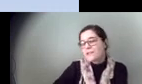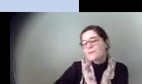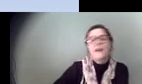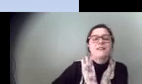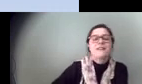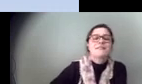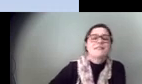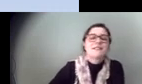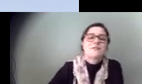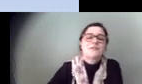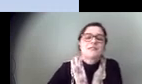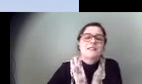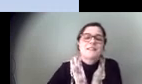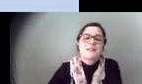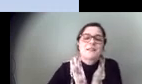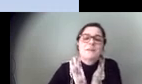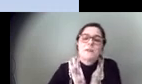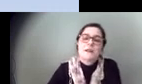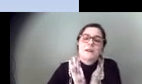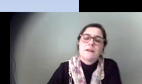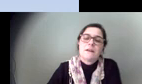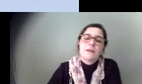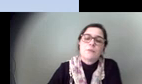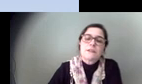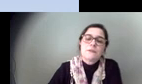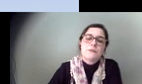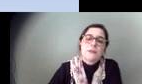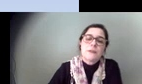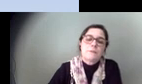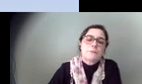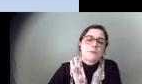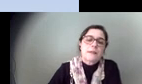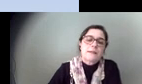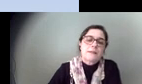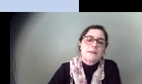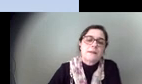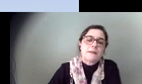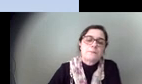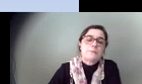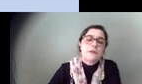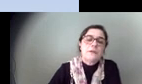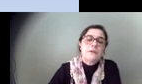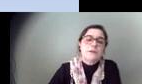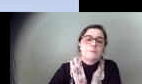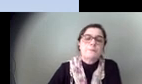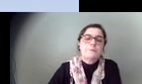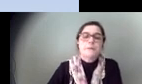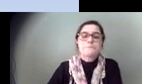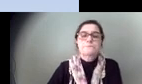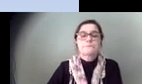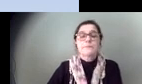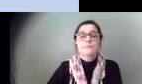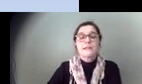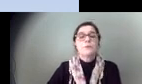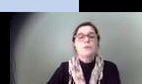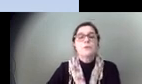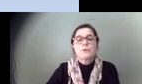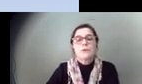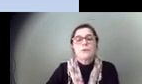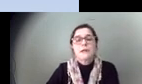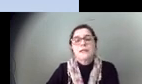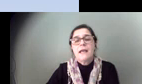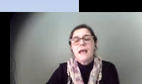melhores resultados, né? Então a gente está sempre buscando, né, essa melhoria, tá? Então,